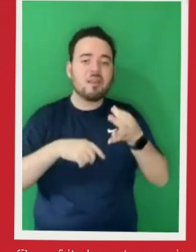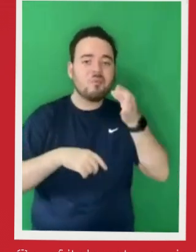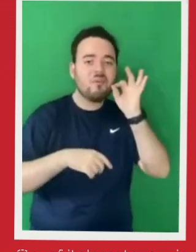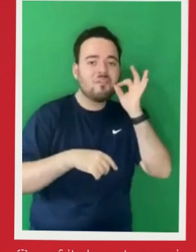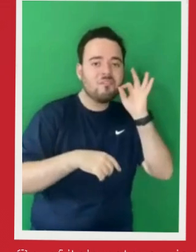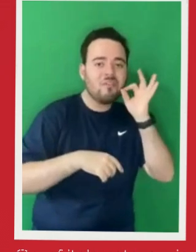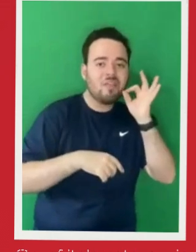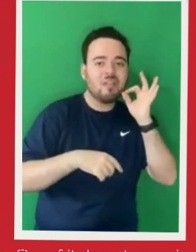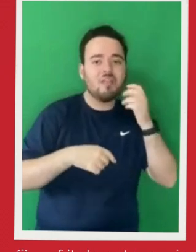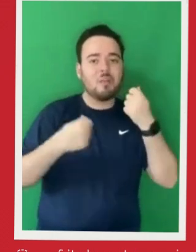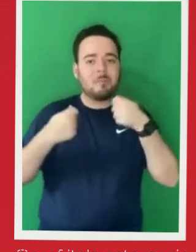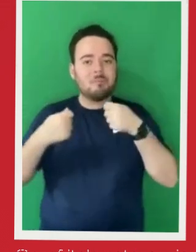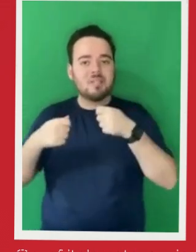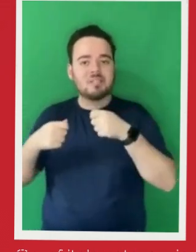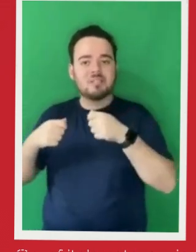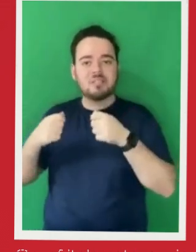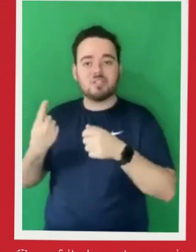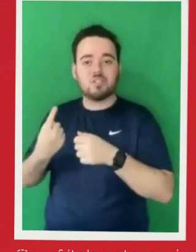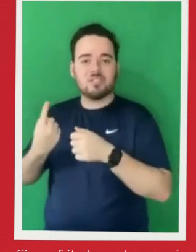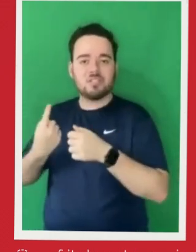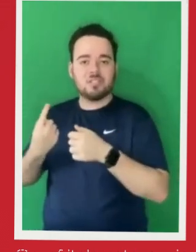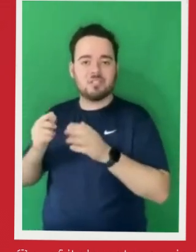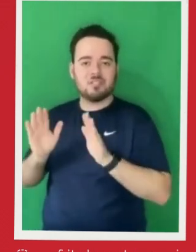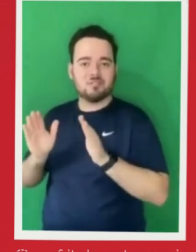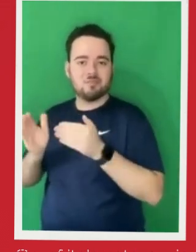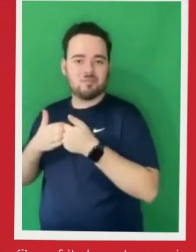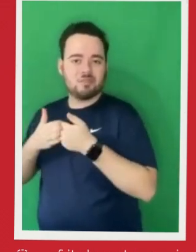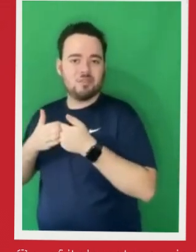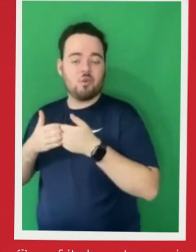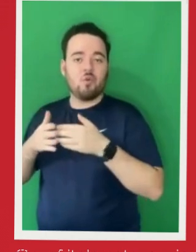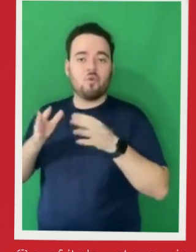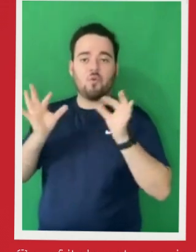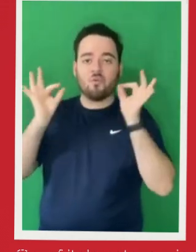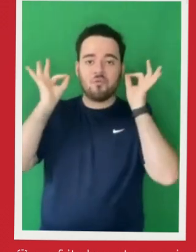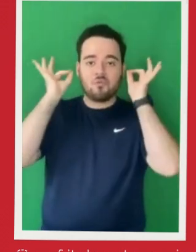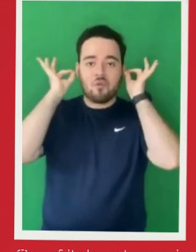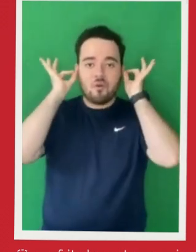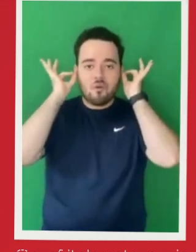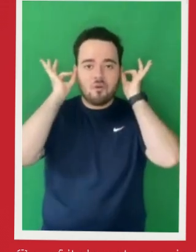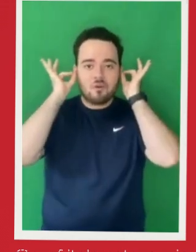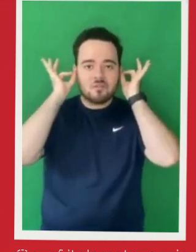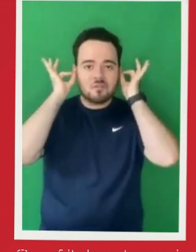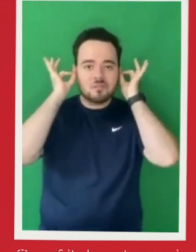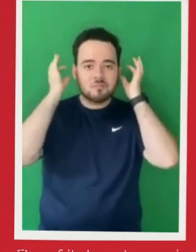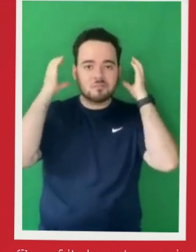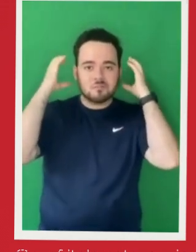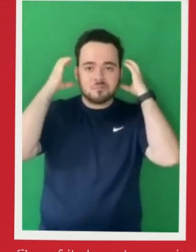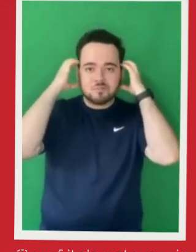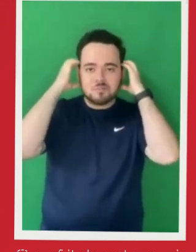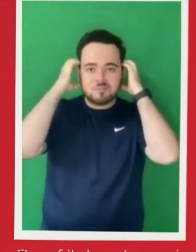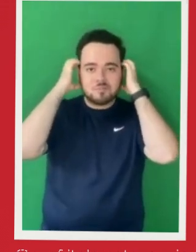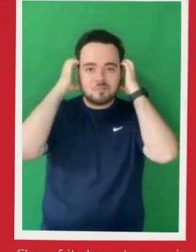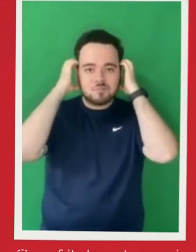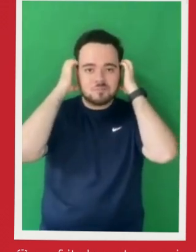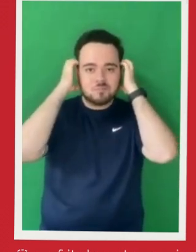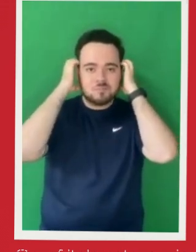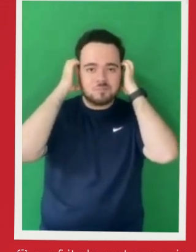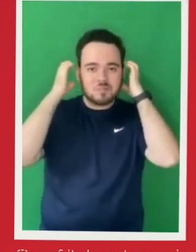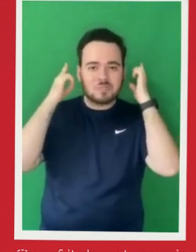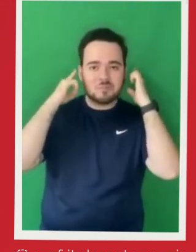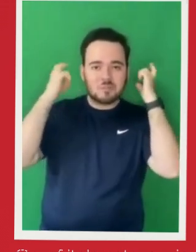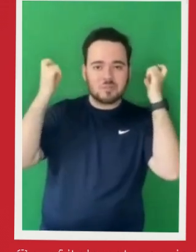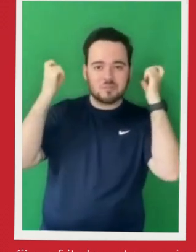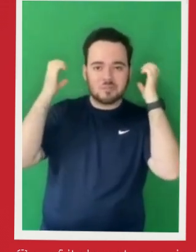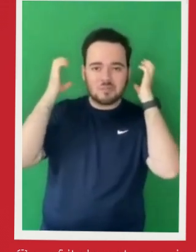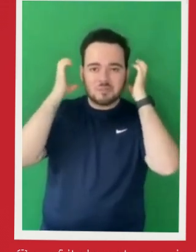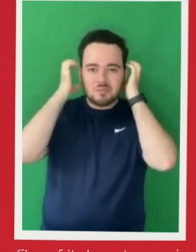café? Ou você precisa ler trancada no seu quarto? Você lê com fone no ouvido, daquele de abafar ruído, com o ruído